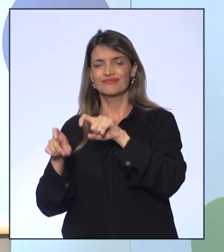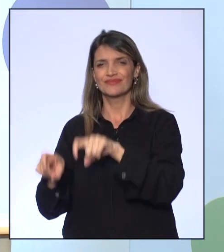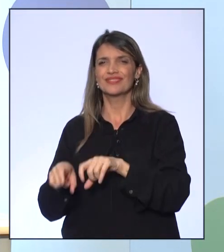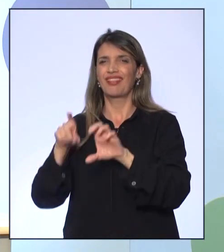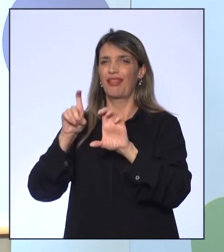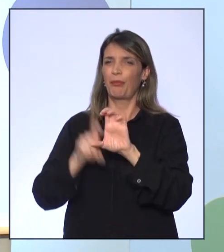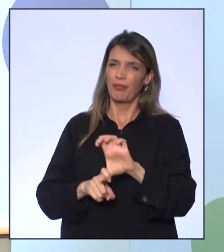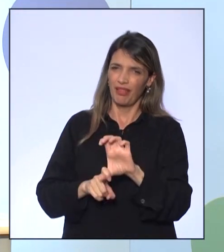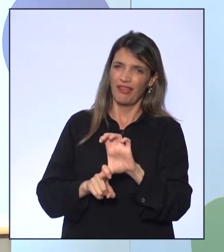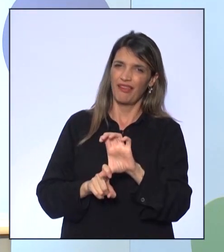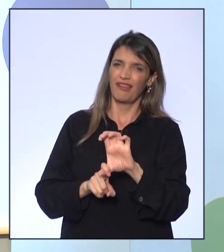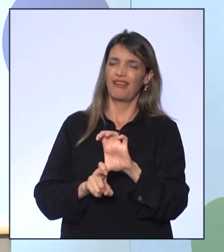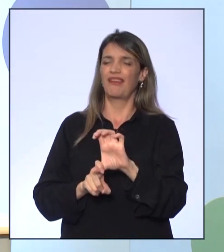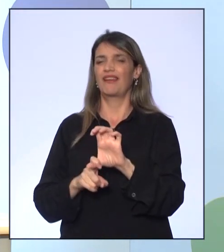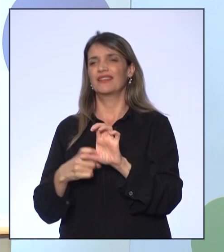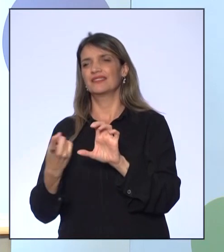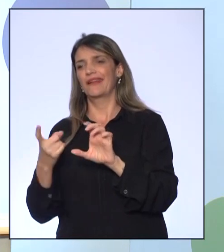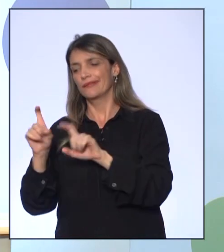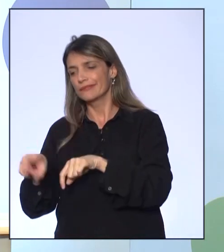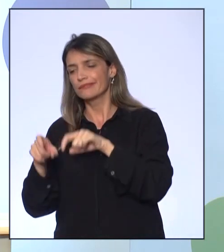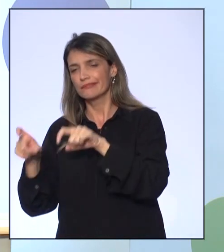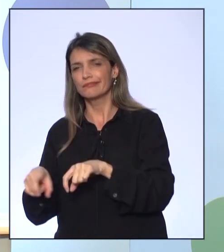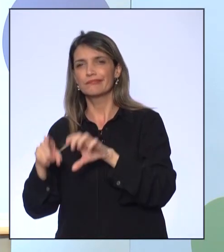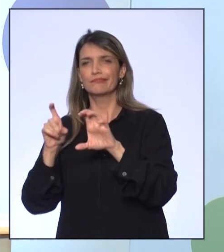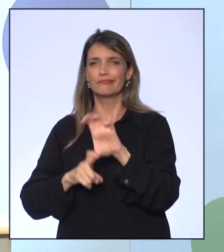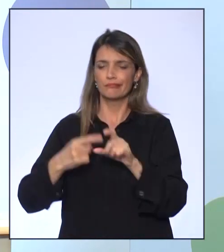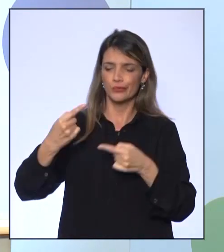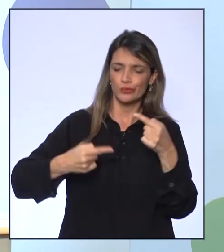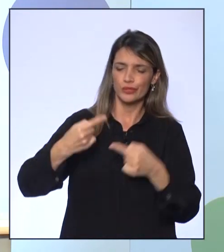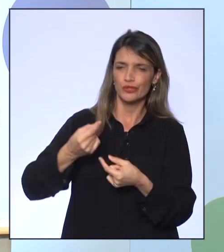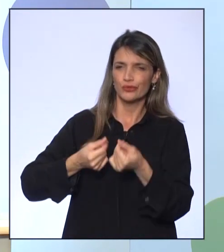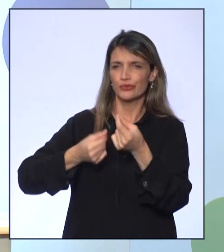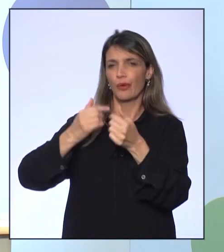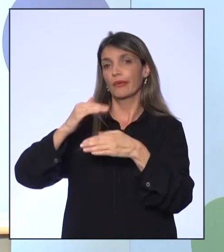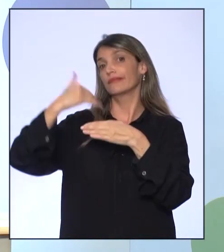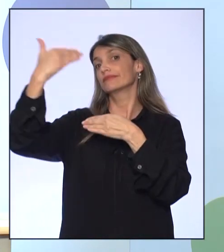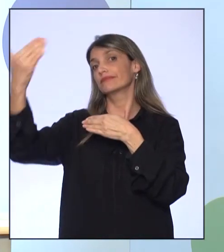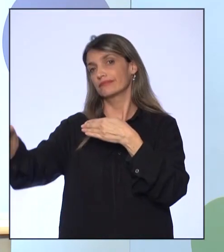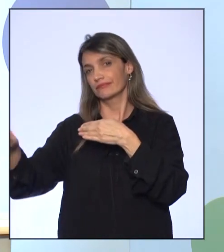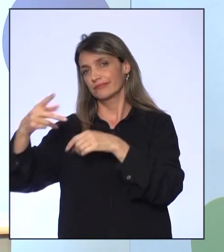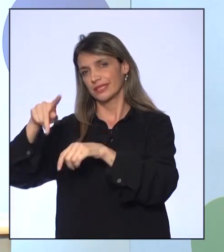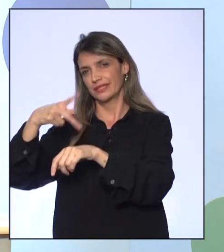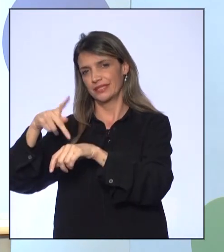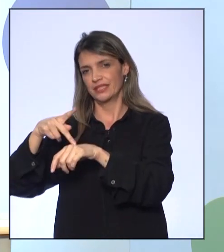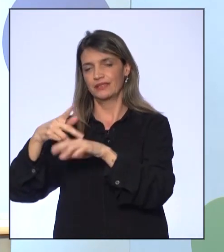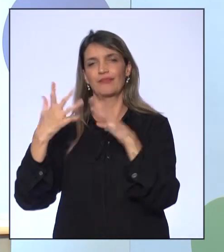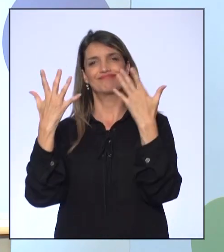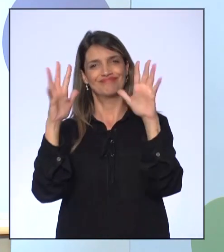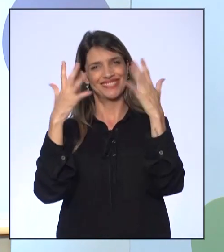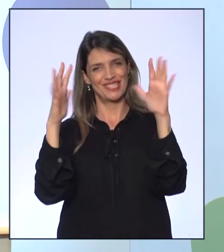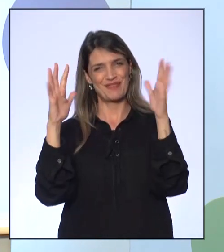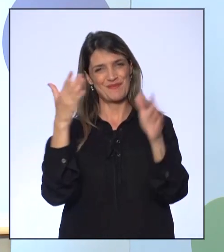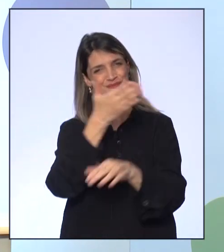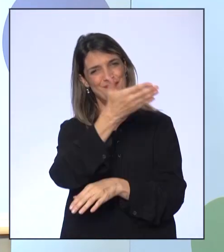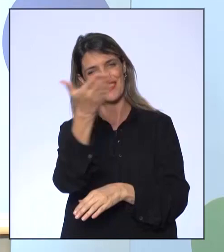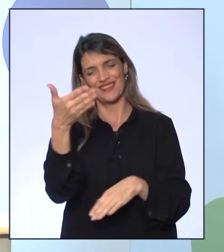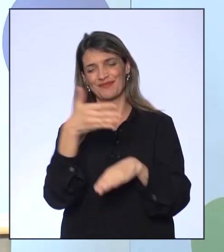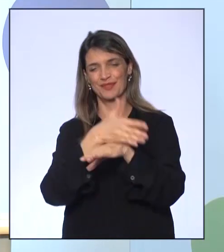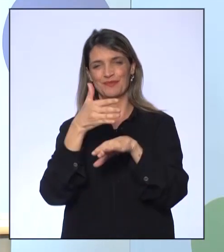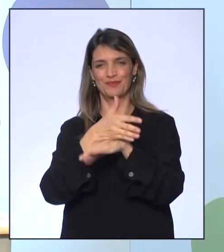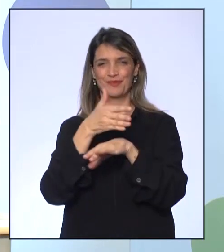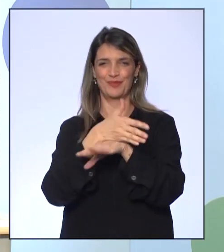setor agrário, dependência de políticas econômicas externas. Então, está de parabéns aí quem participou do chat aí,